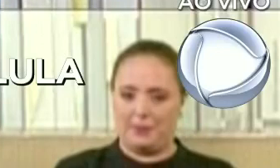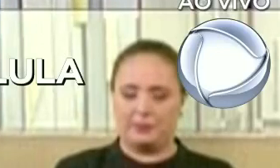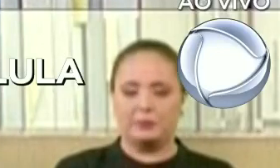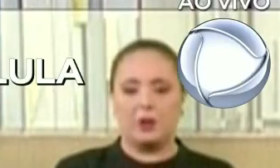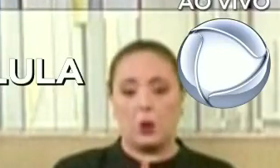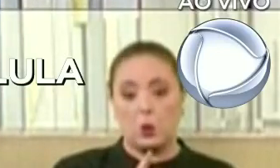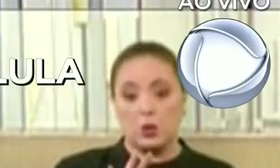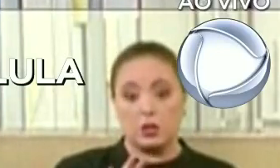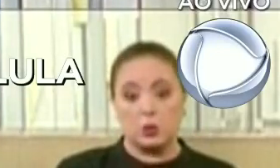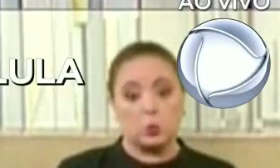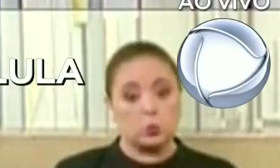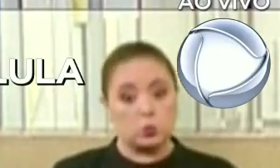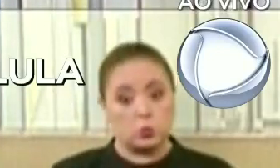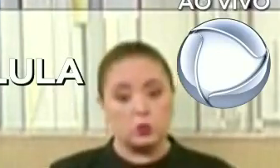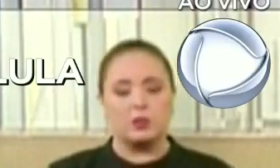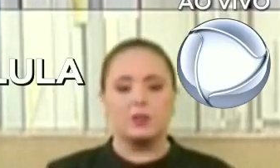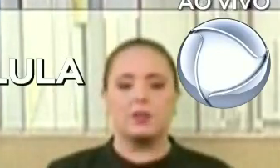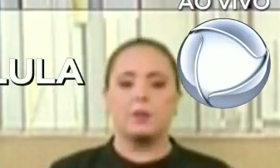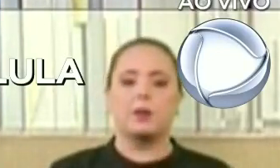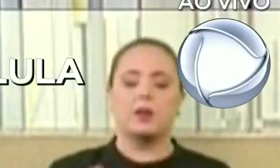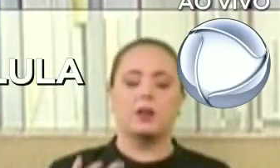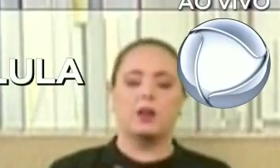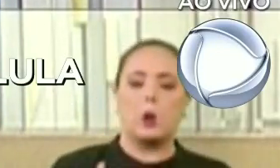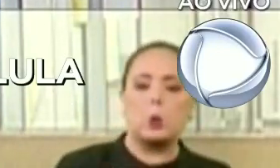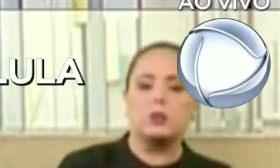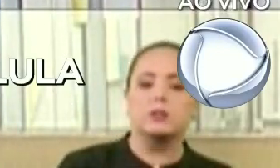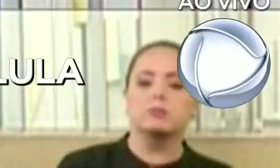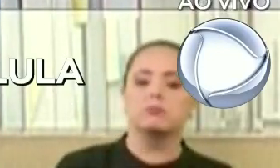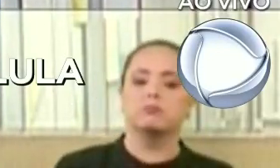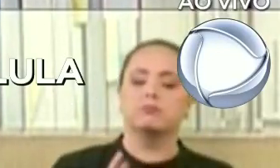aqui tem início se repetindo tem a